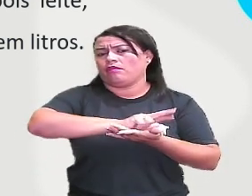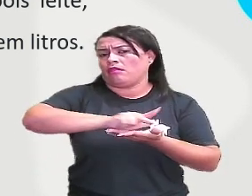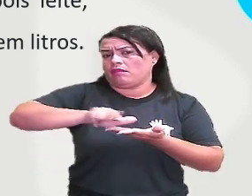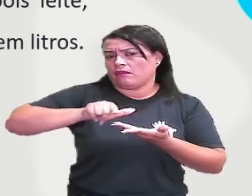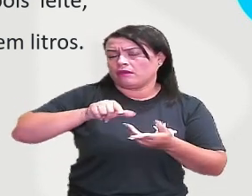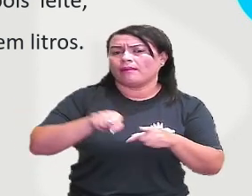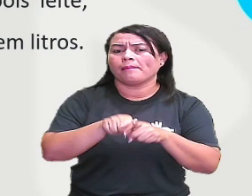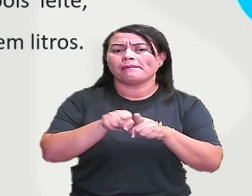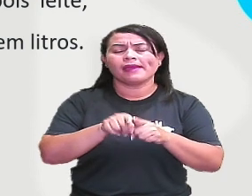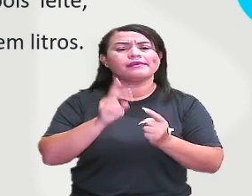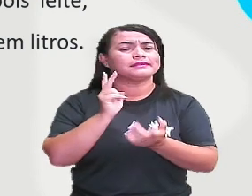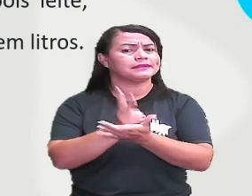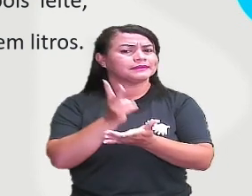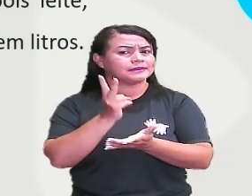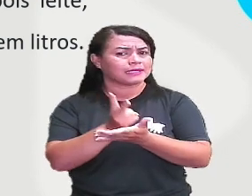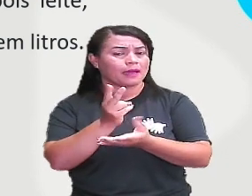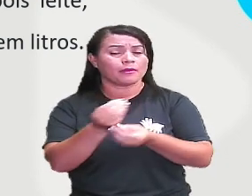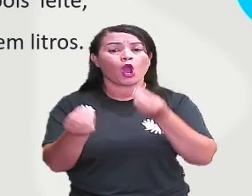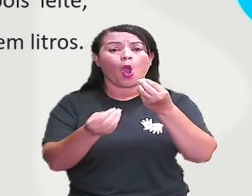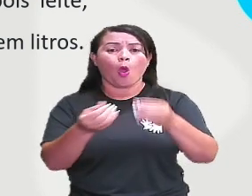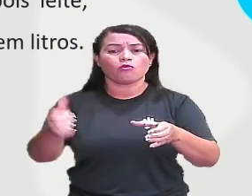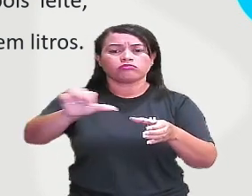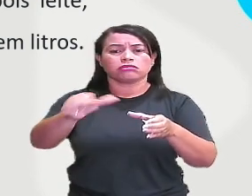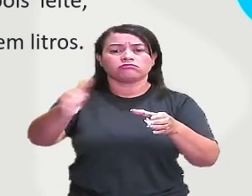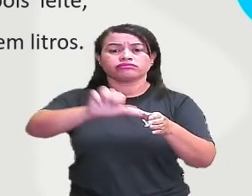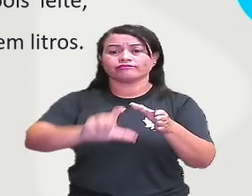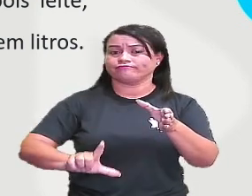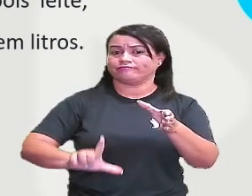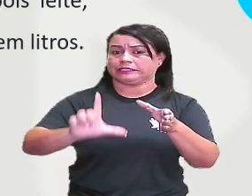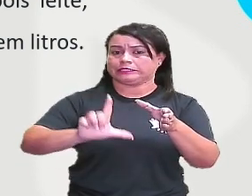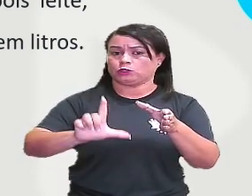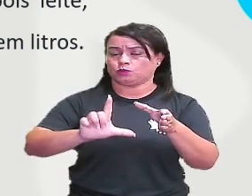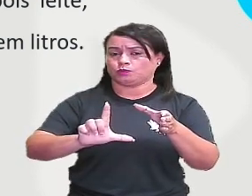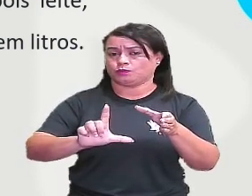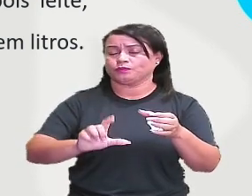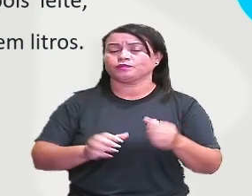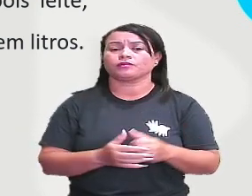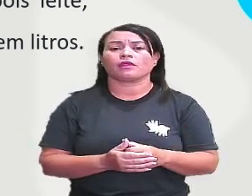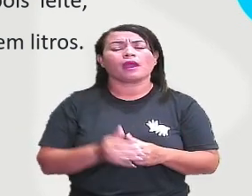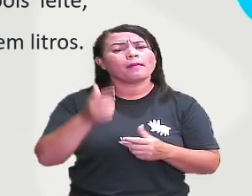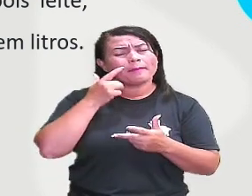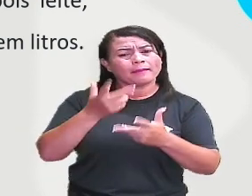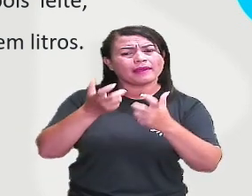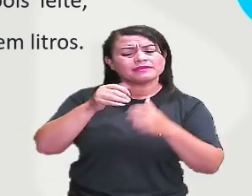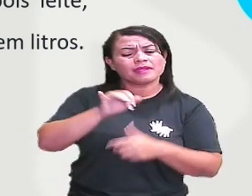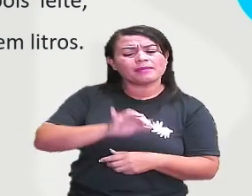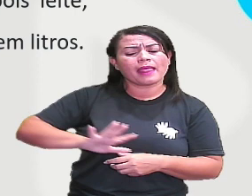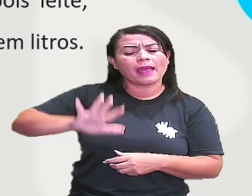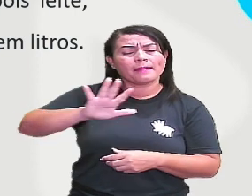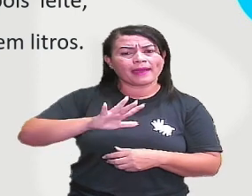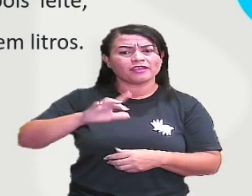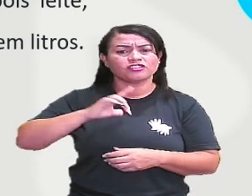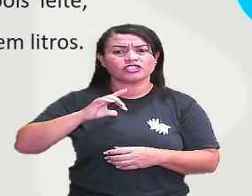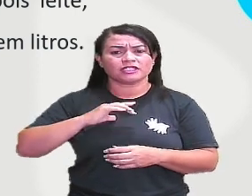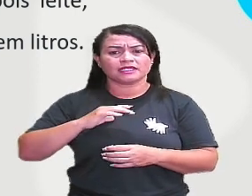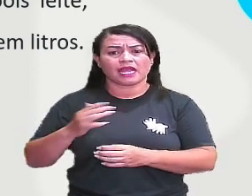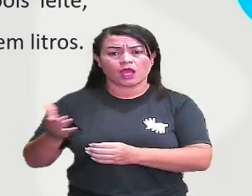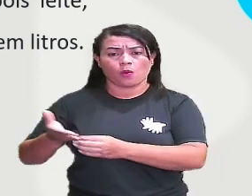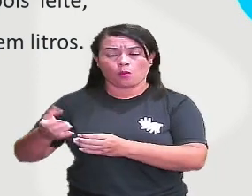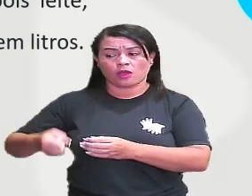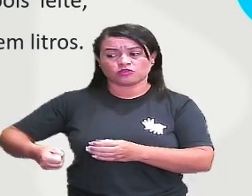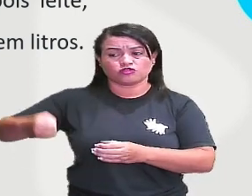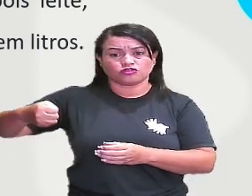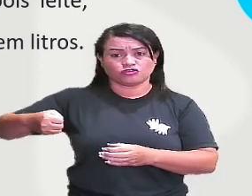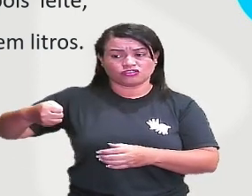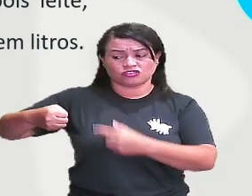líquidos, são sempre medidos em litros. E a gente percebe aqui na ilustração a jarra medidora, que é o